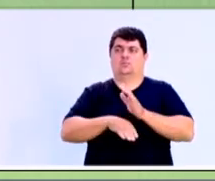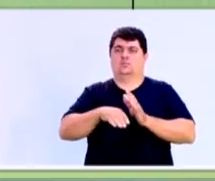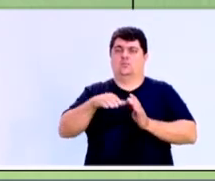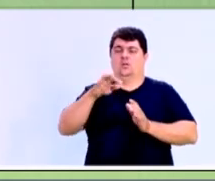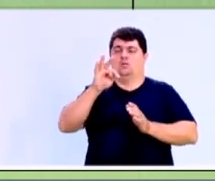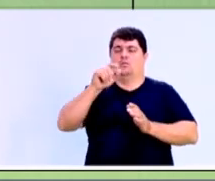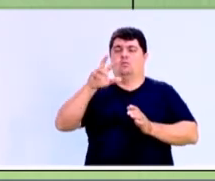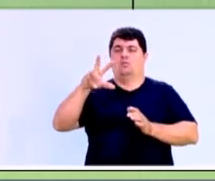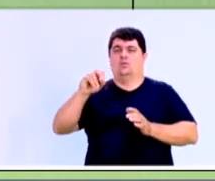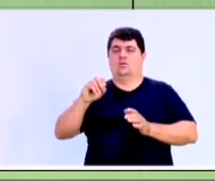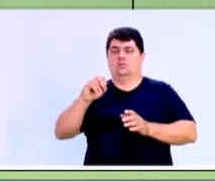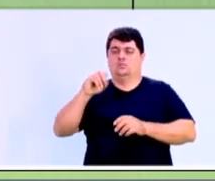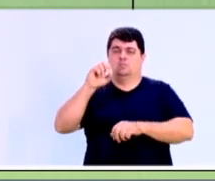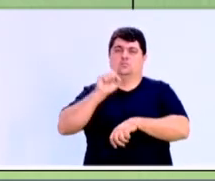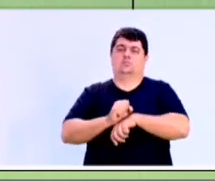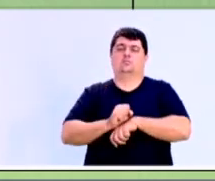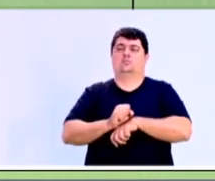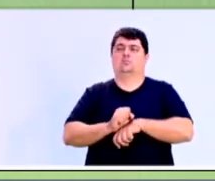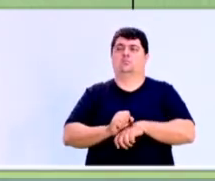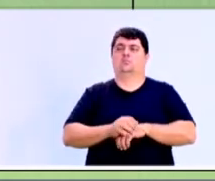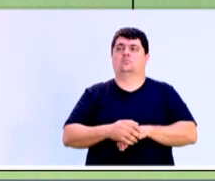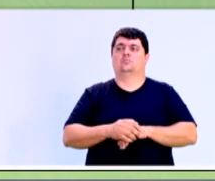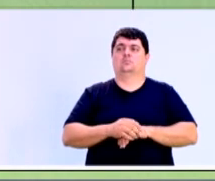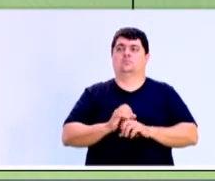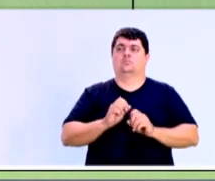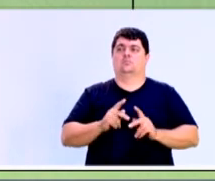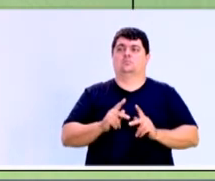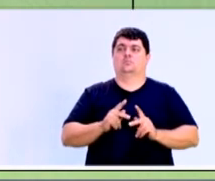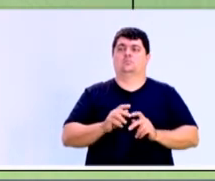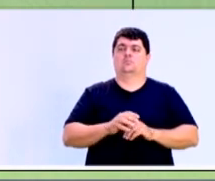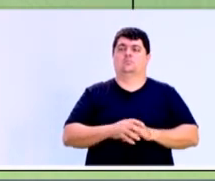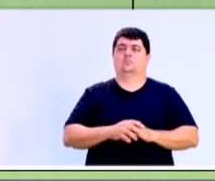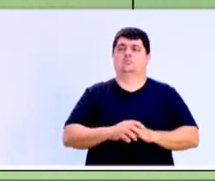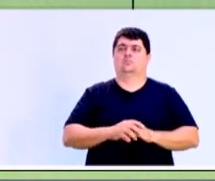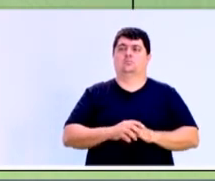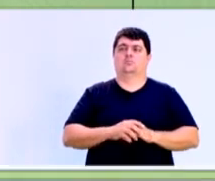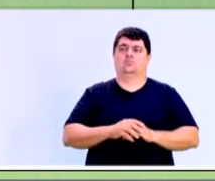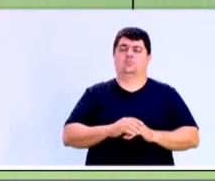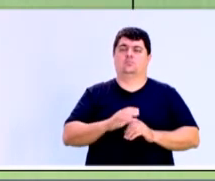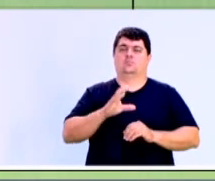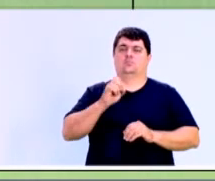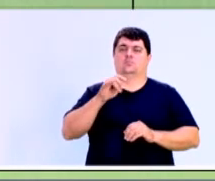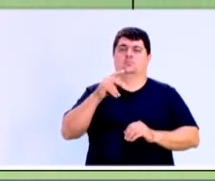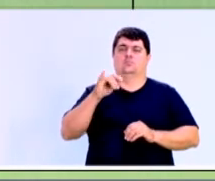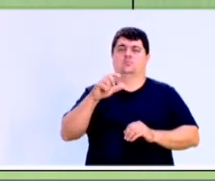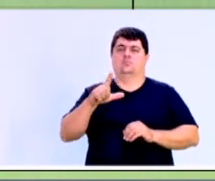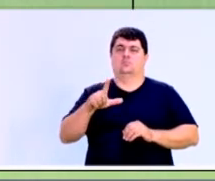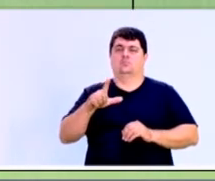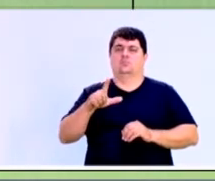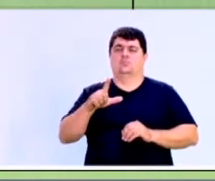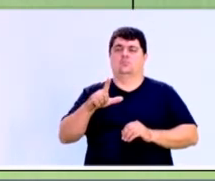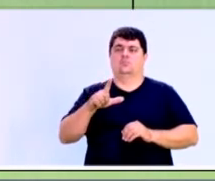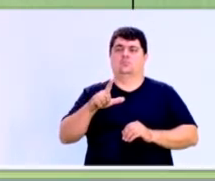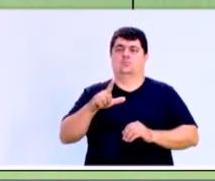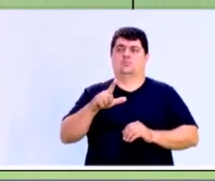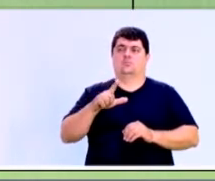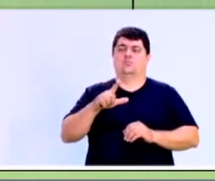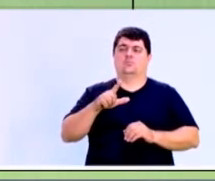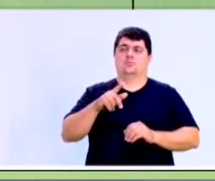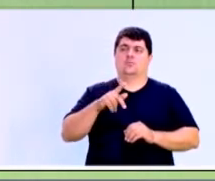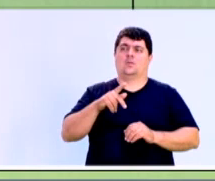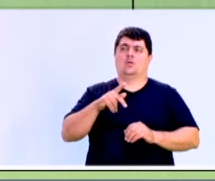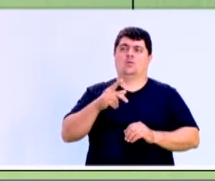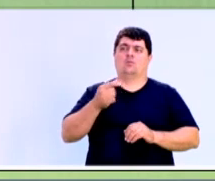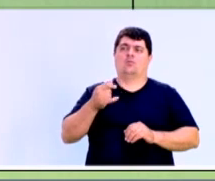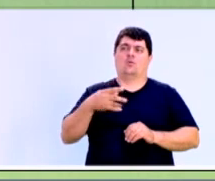ativo não circulante, correto? Meu capital de giro é o que então? Qual é o passivo não circulante, professora? Valor,